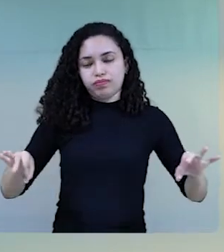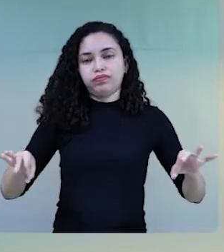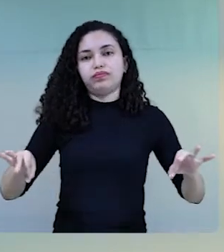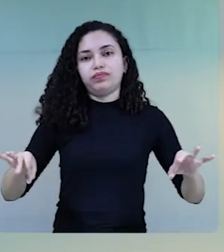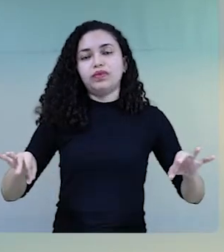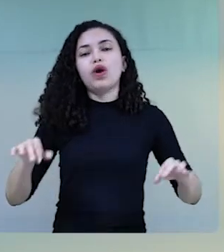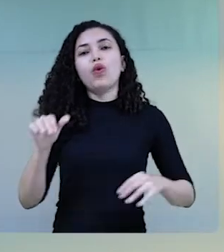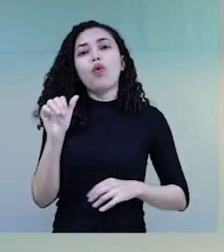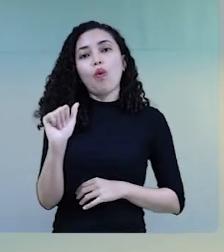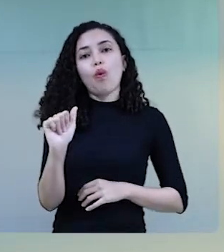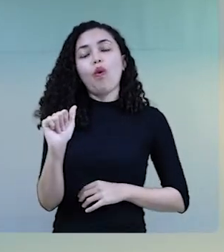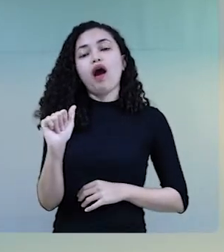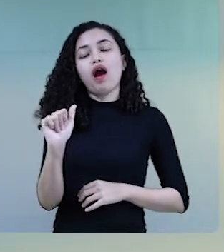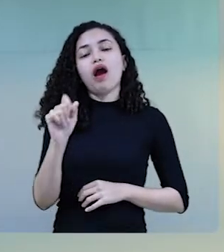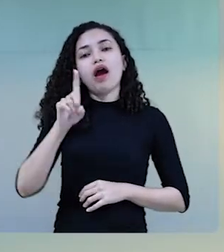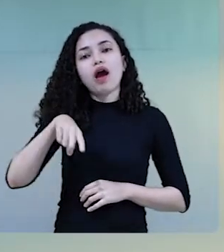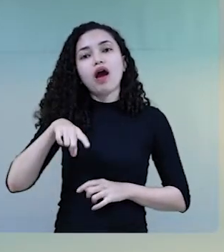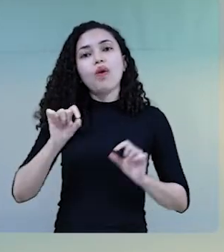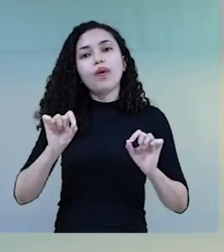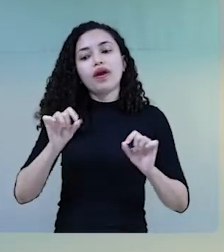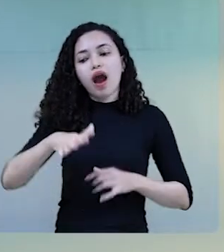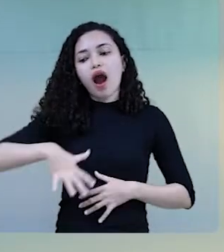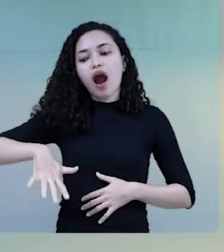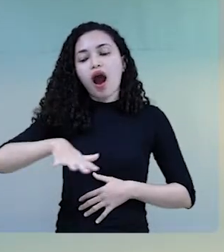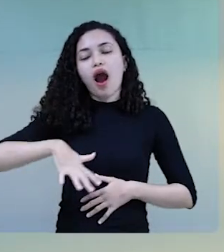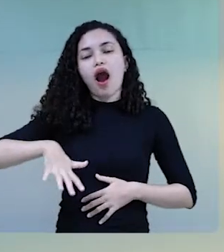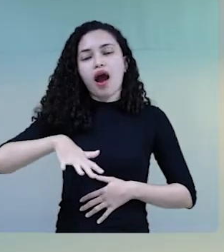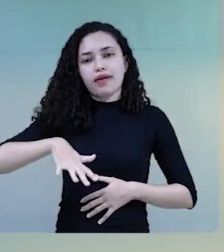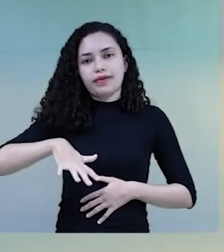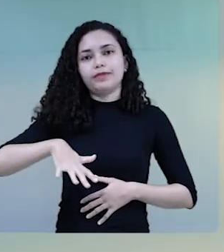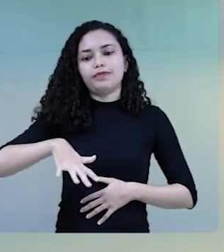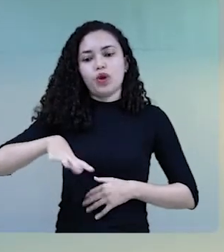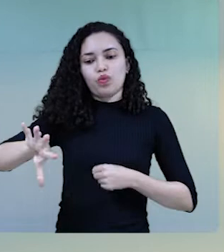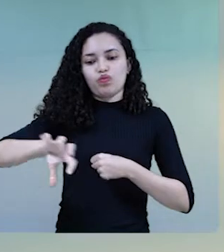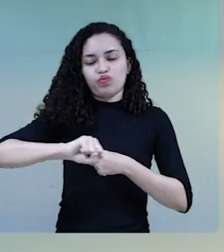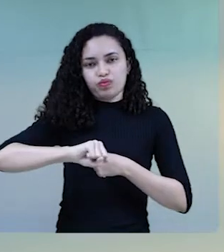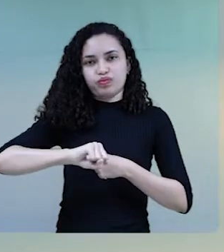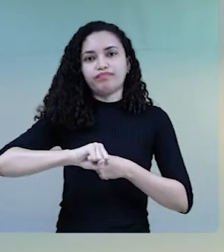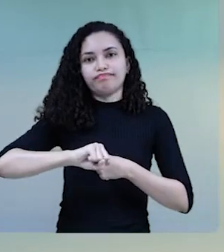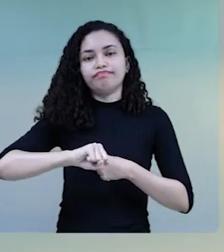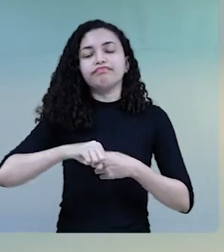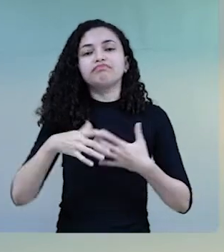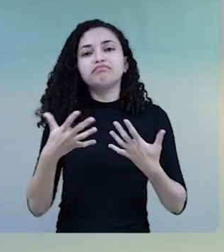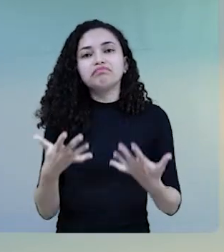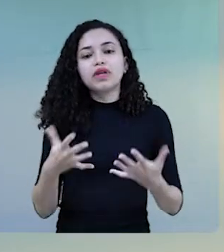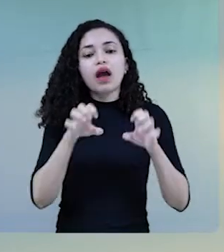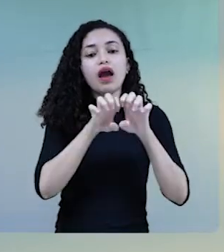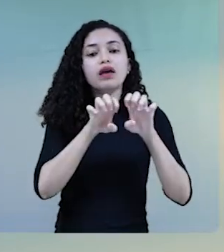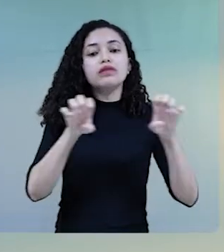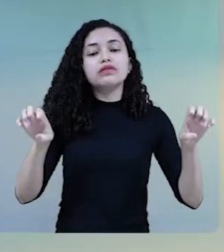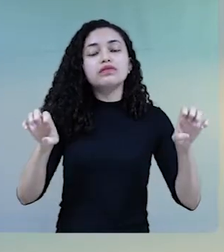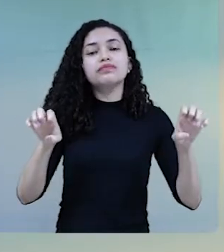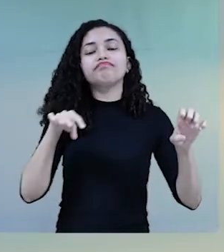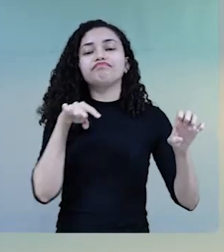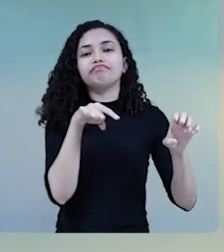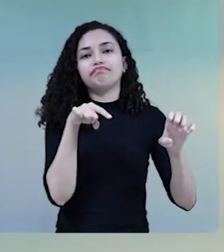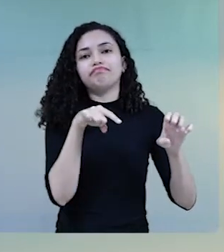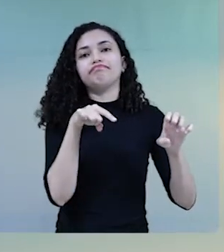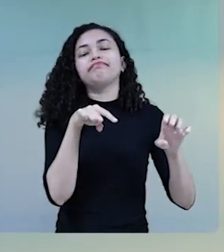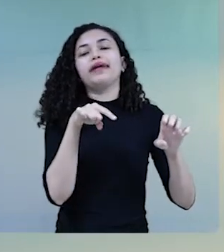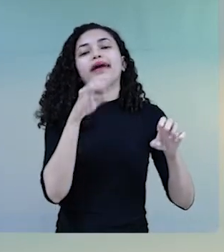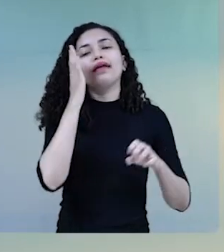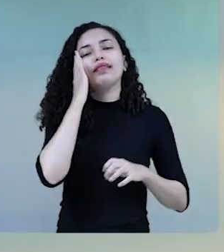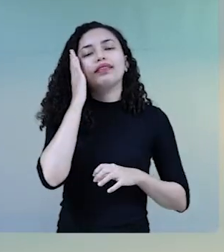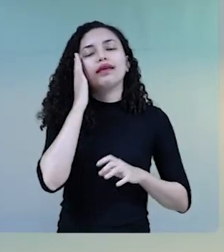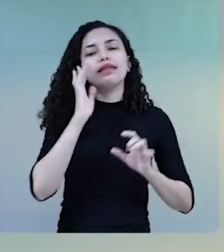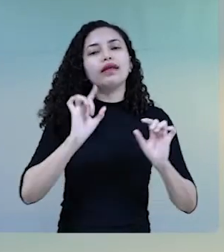e o A, que vai ser o quê? Que vai ser a área de secção do condutor. Então, Essa expressão, ela nos permite entender